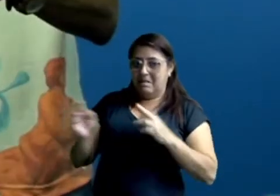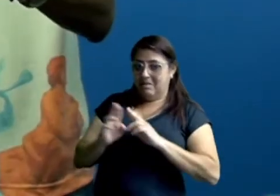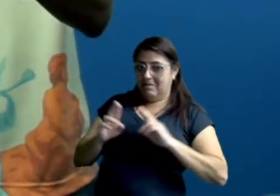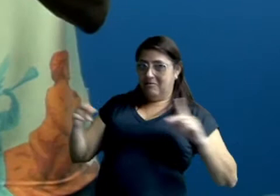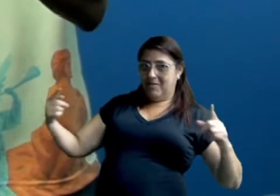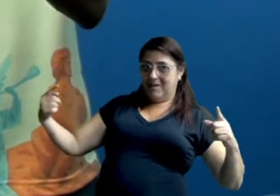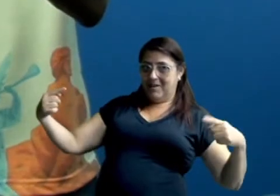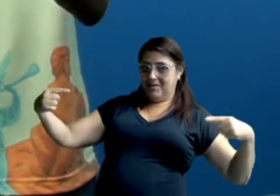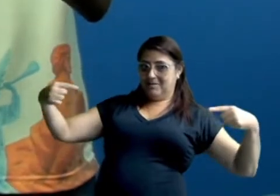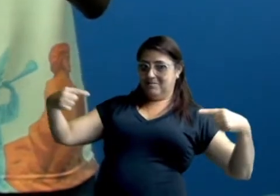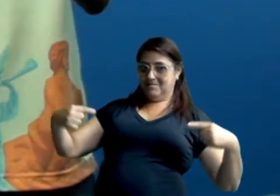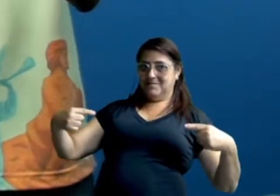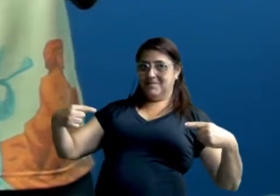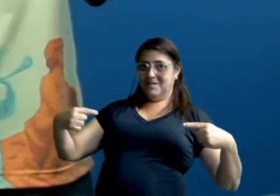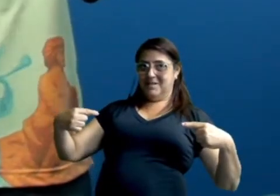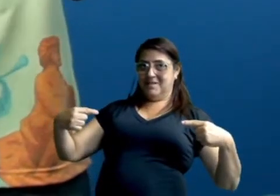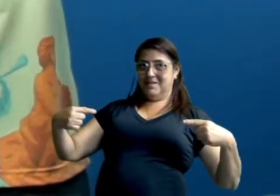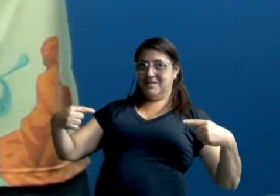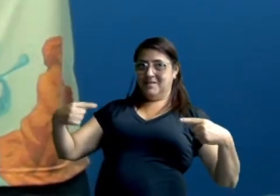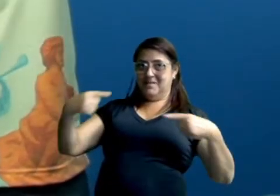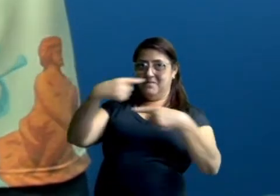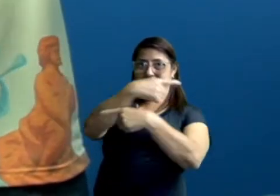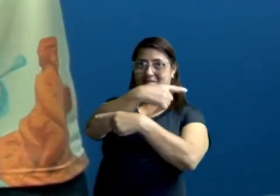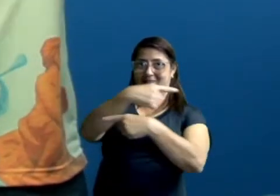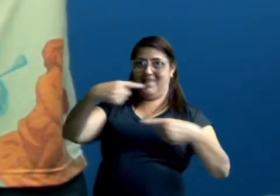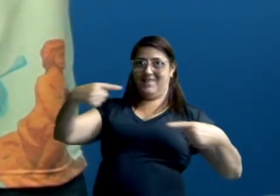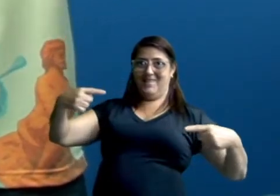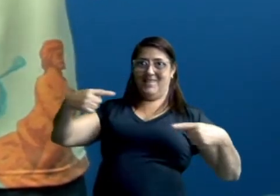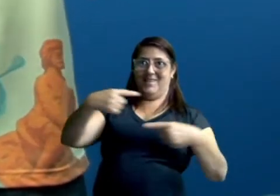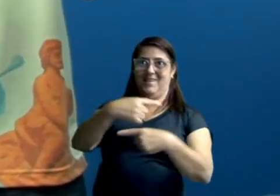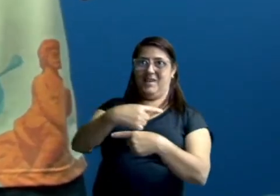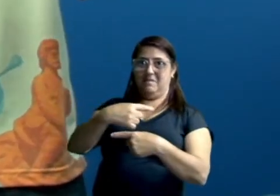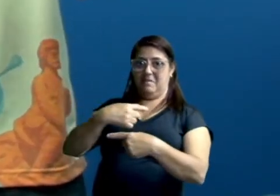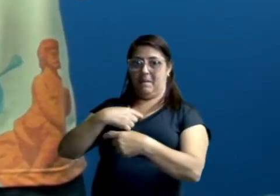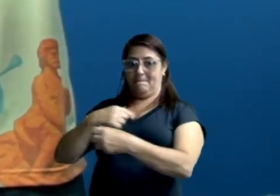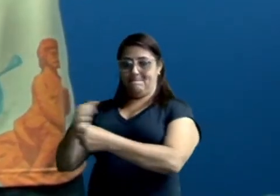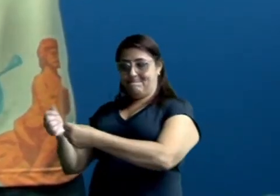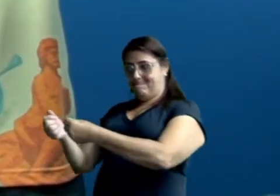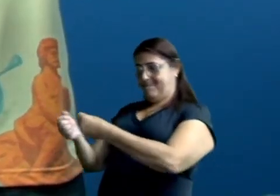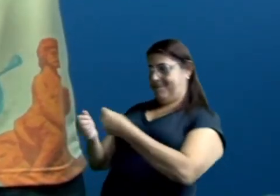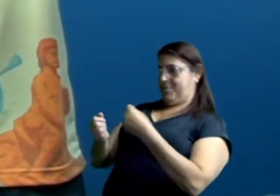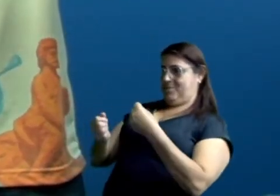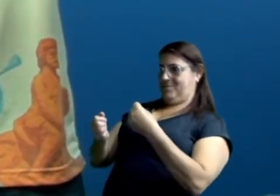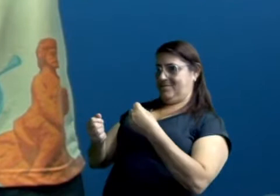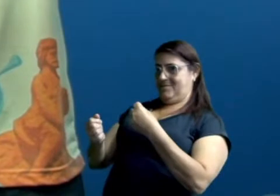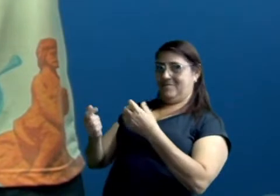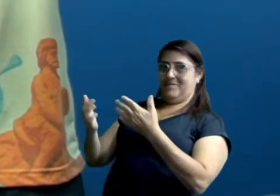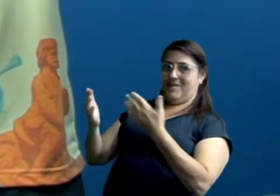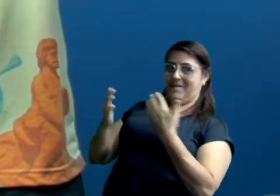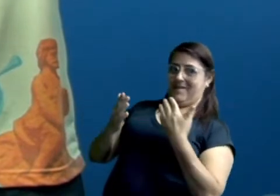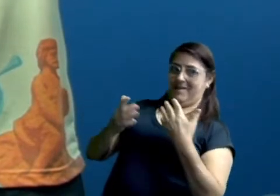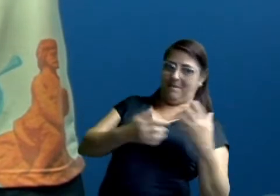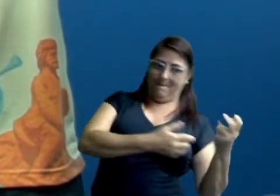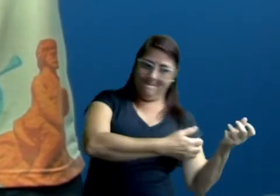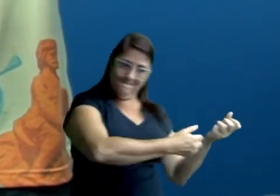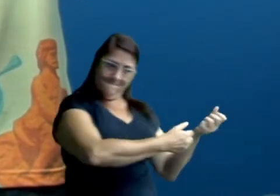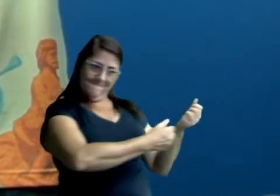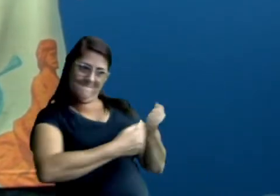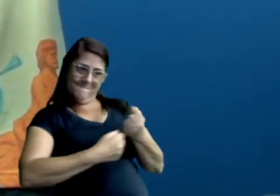As forças estão em sentidos opostos. Sentidos opostos. Tá? E a direção? É a mesma. A direção é a